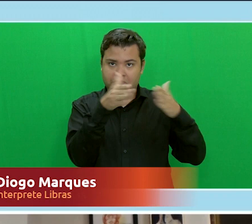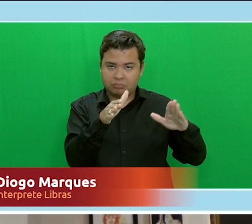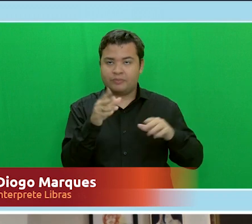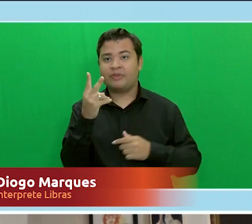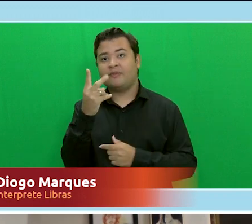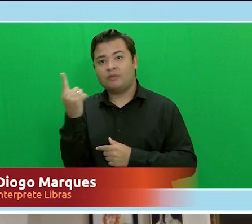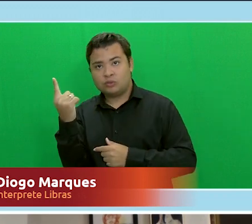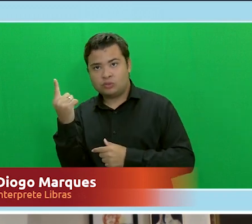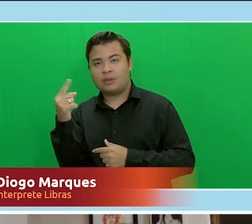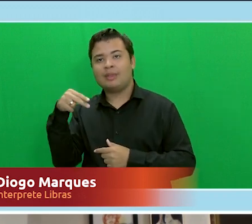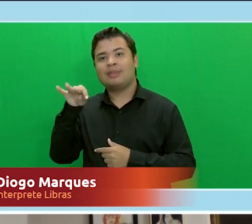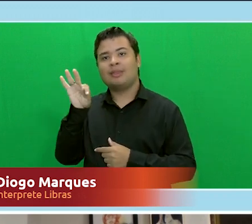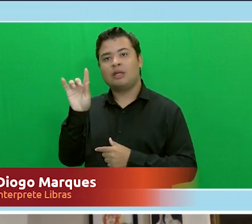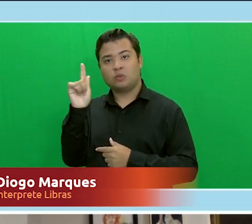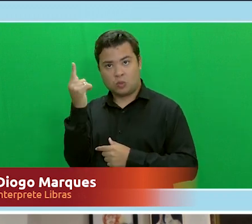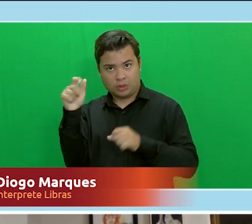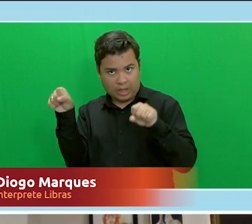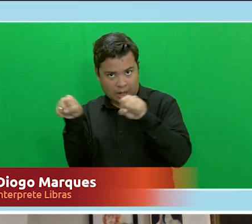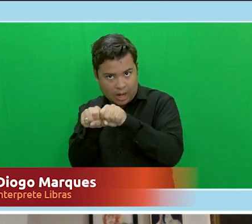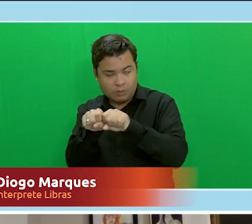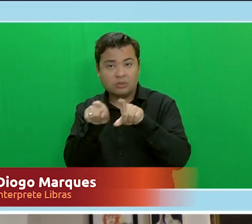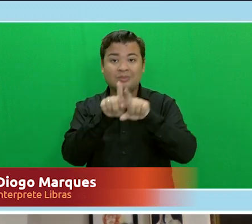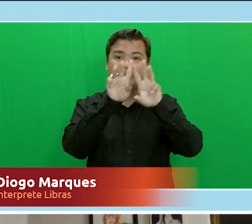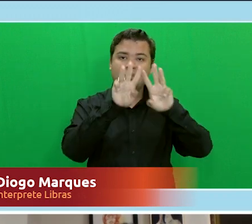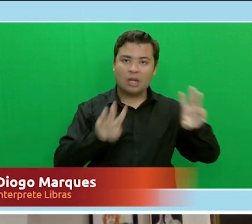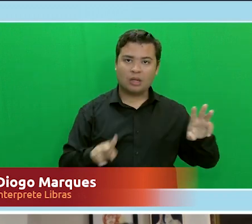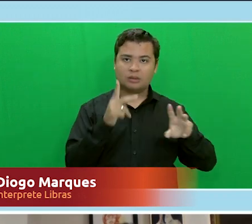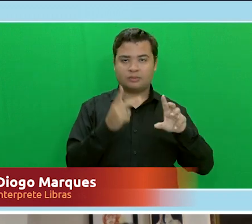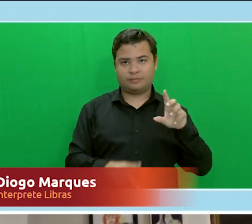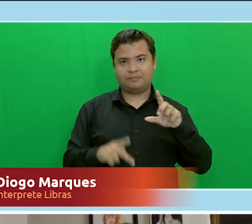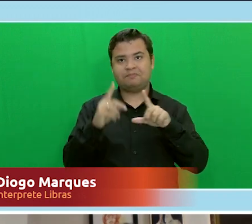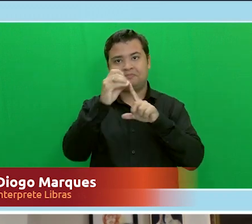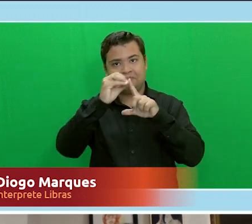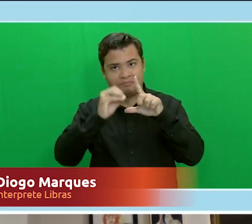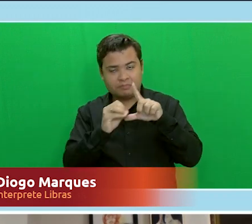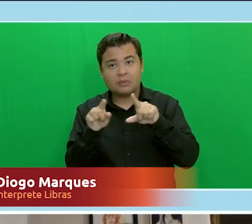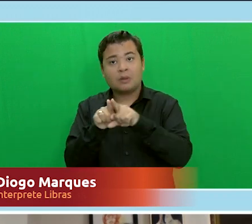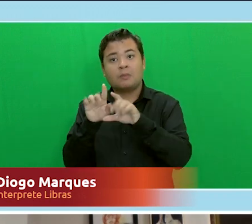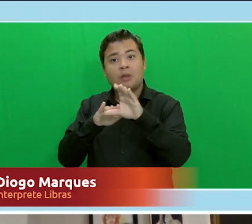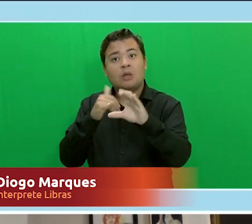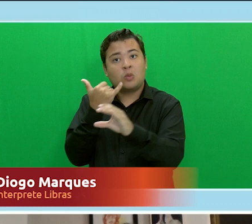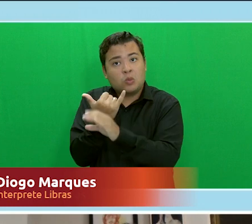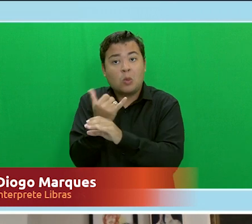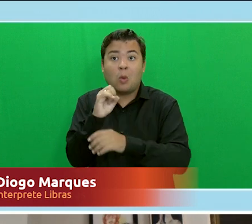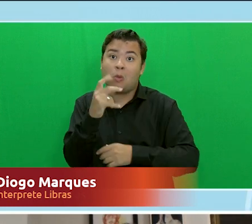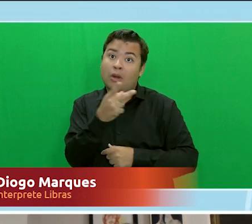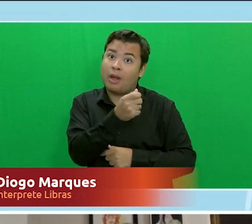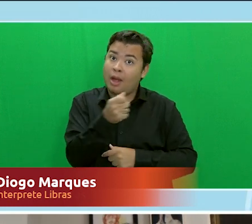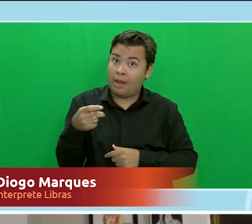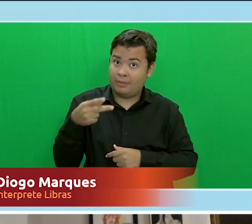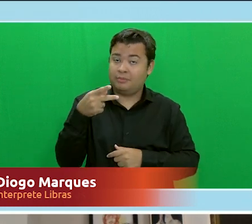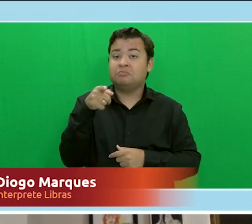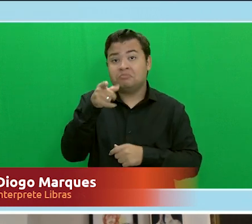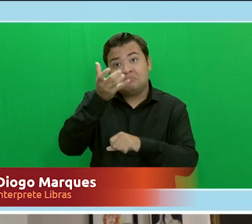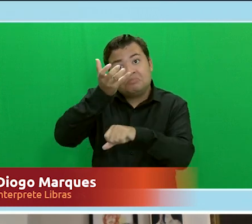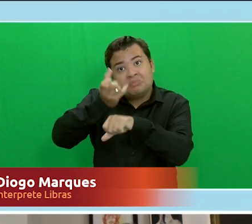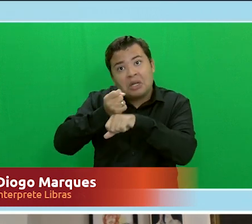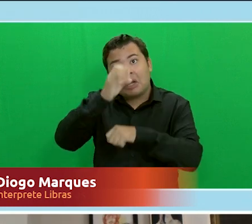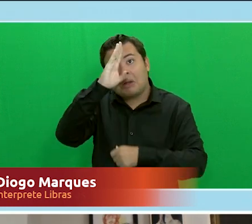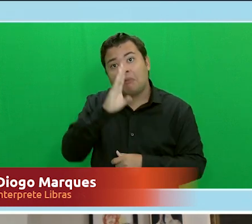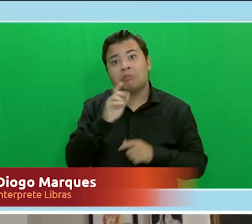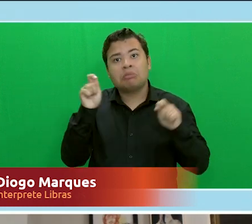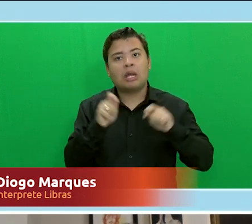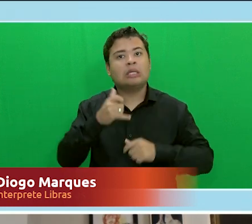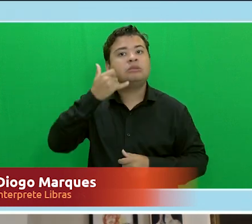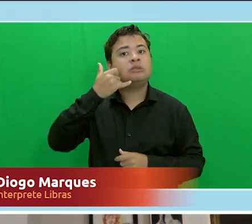Sinal Aberto, 21 da NET Goiânia, pelo site da TV, pelo canal no YouTube ou pelo aplicativo que